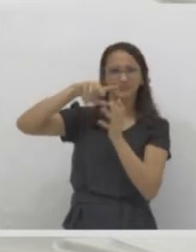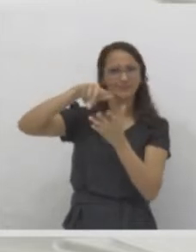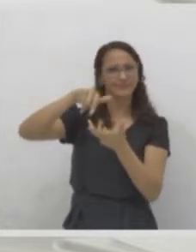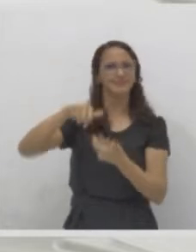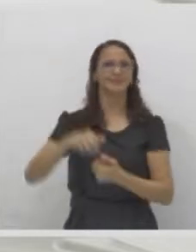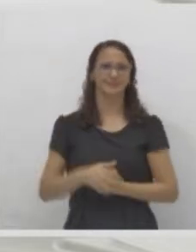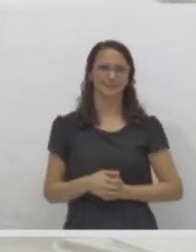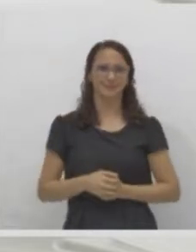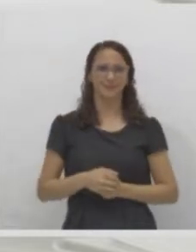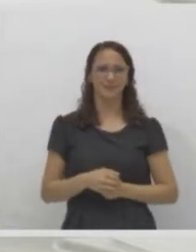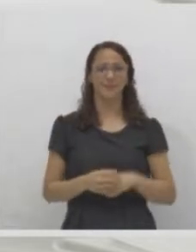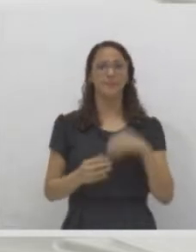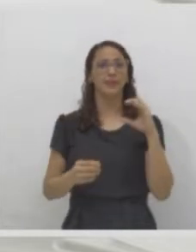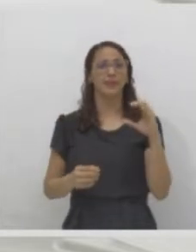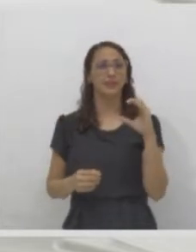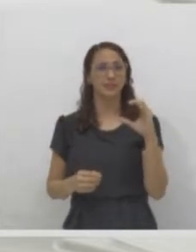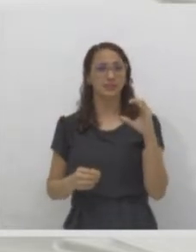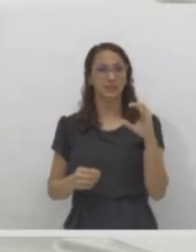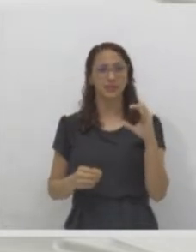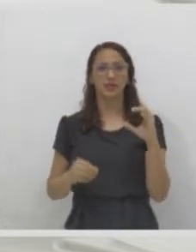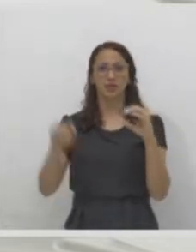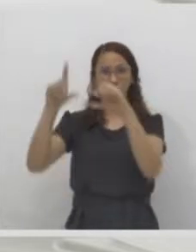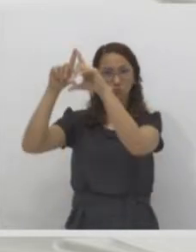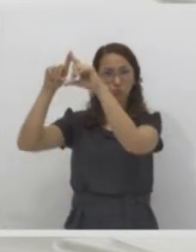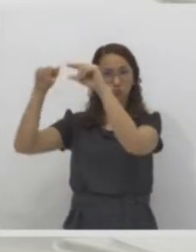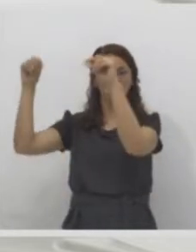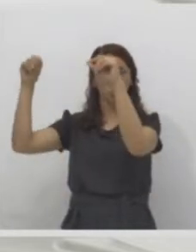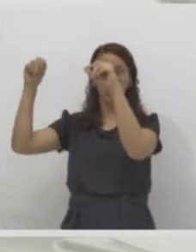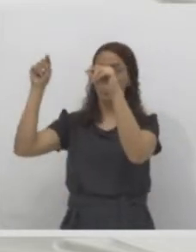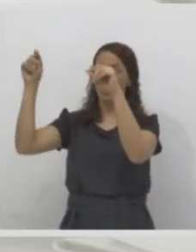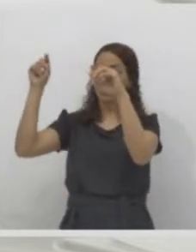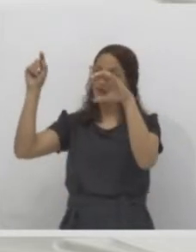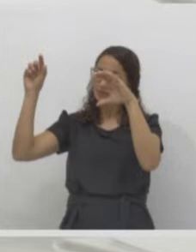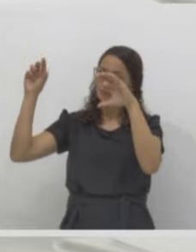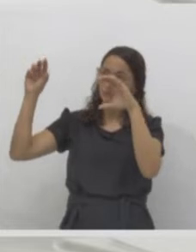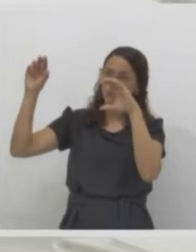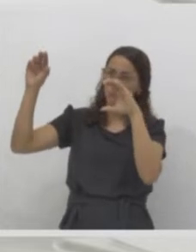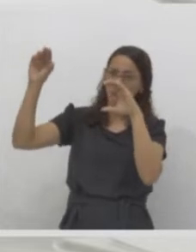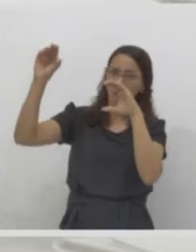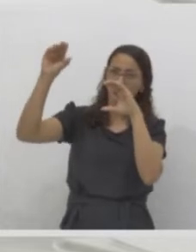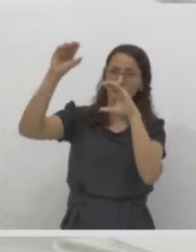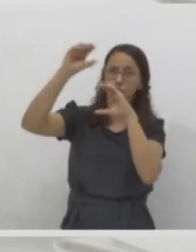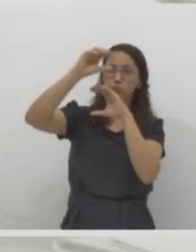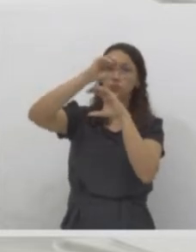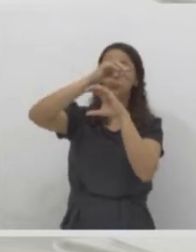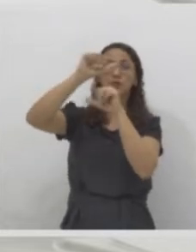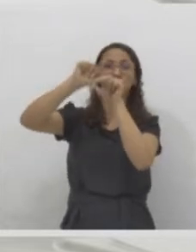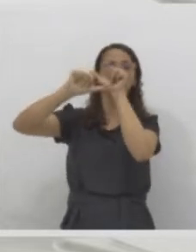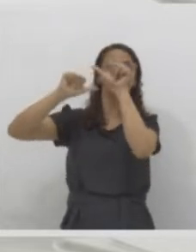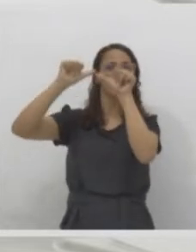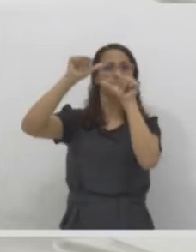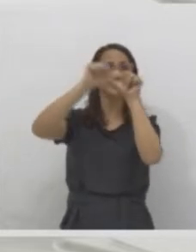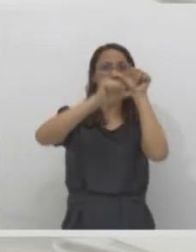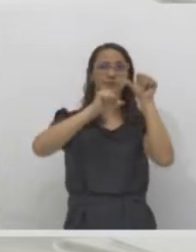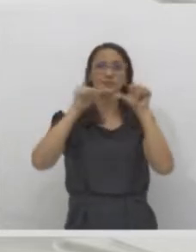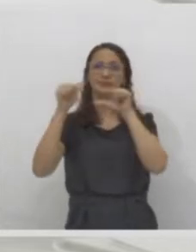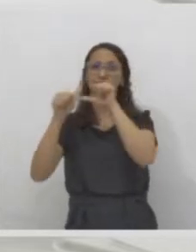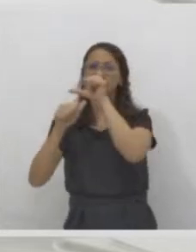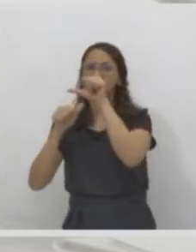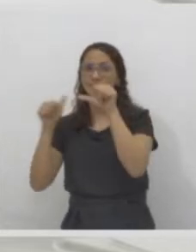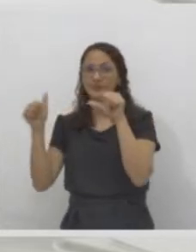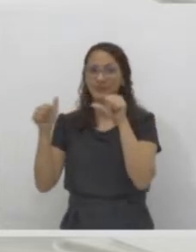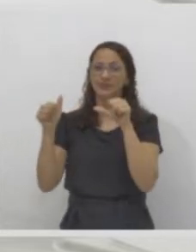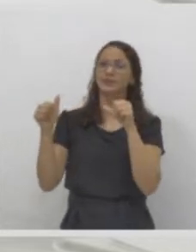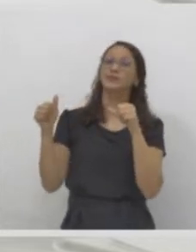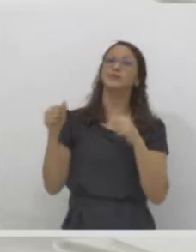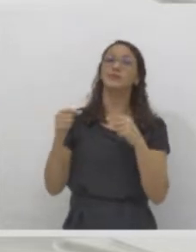movimento, ela muda de posição em relação ao... E por isso, a Lua aparece para nós de diferentes aspectos